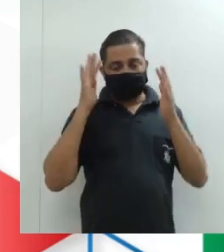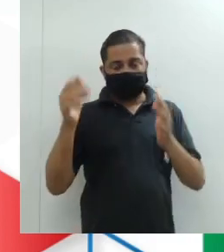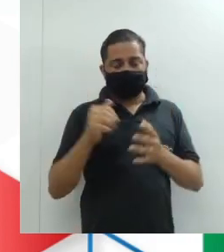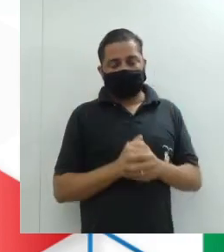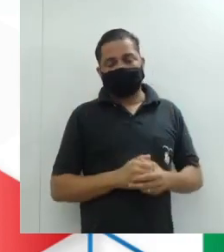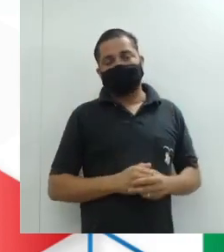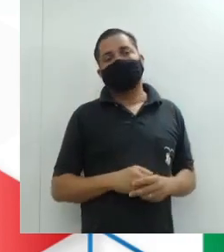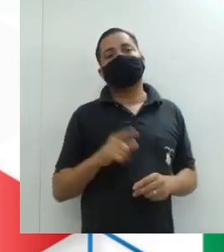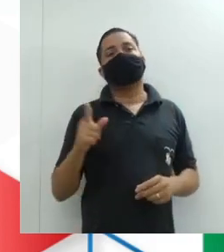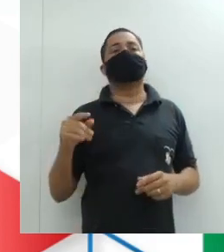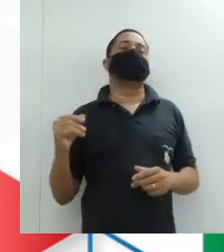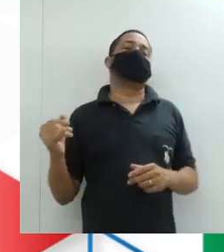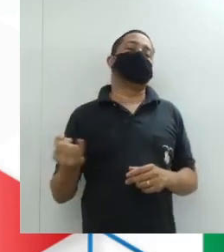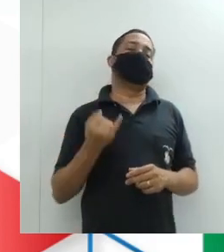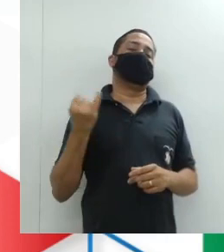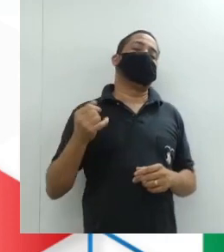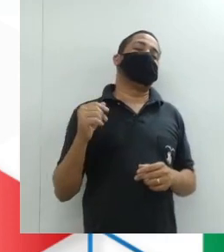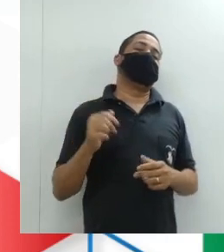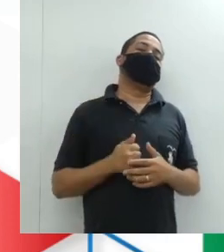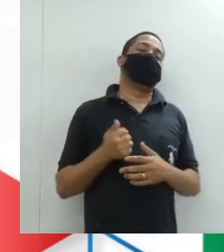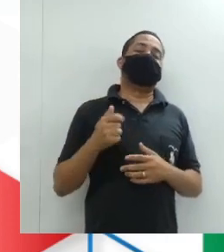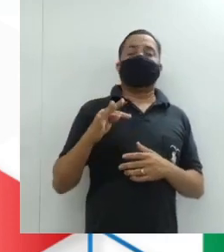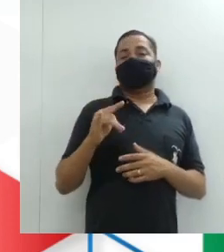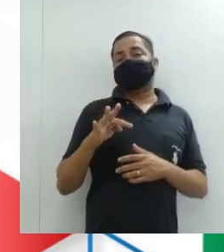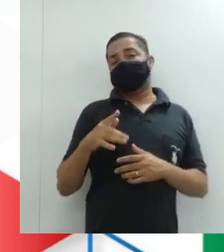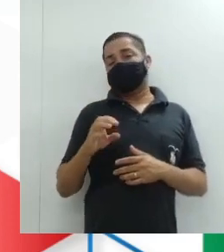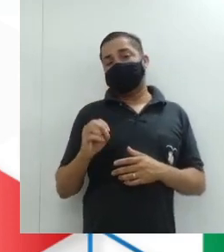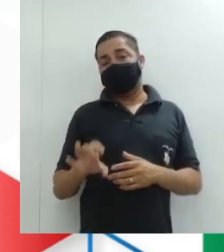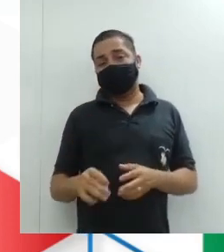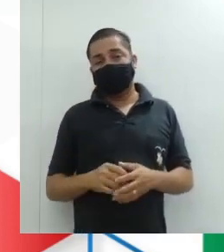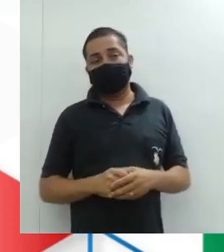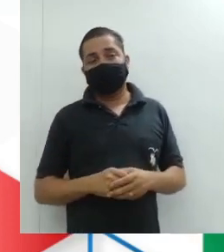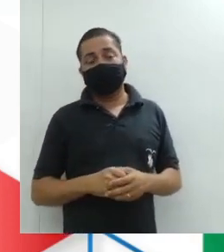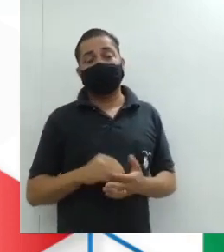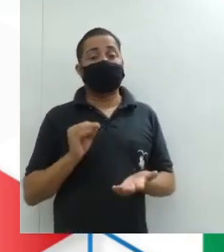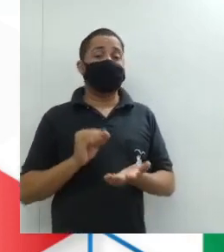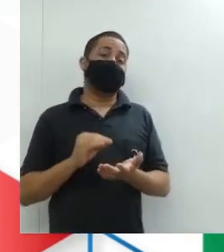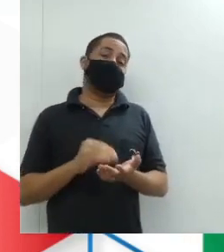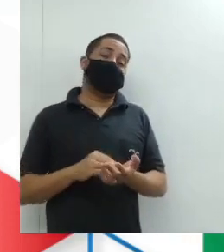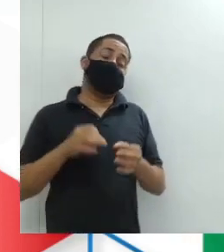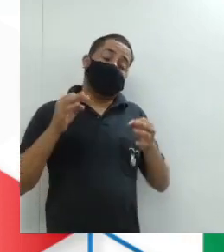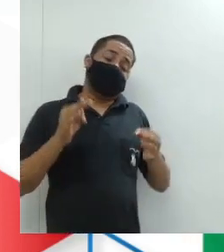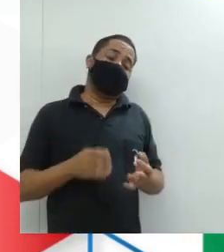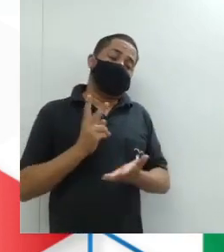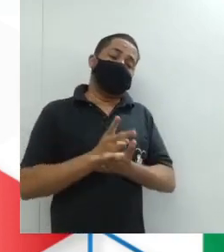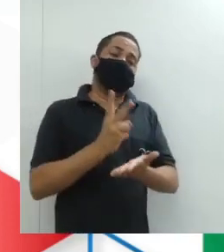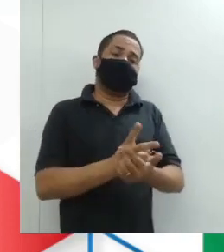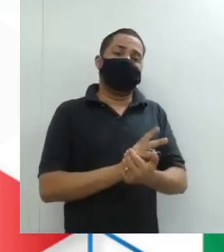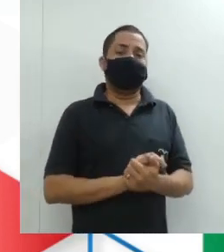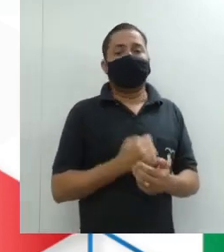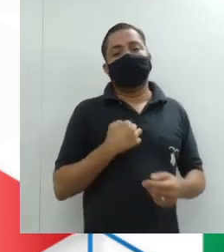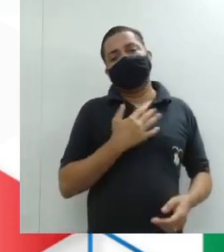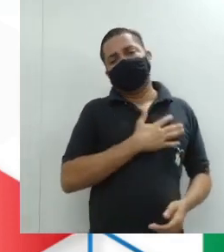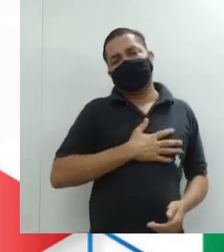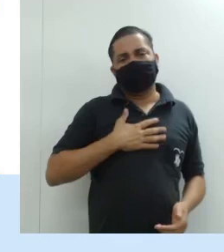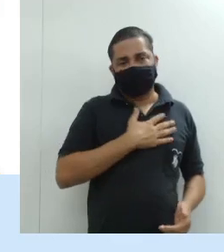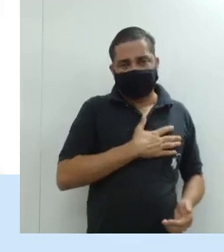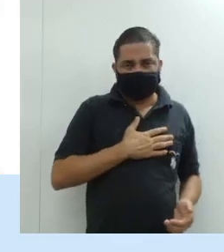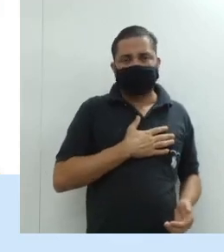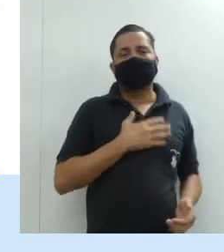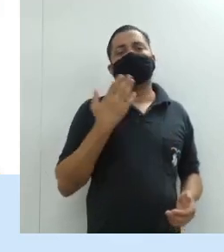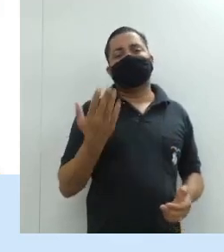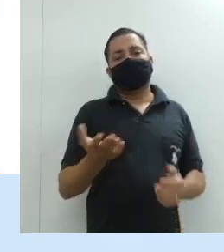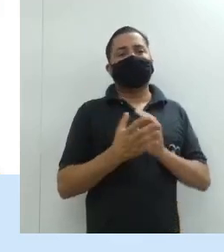o fundamento da atitude filosófica. A incerteza constante. Pronto, eu gostaria que vocês,